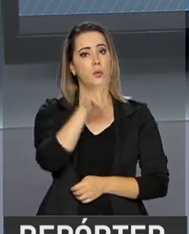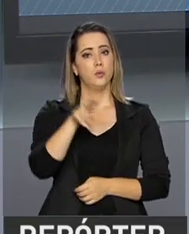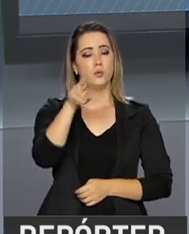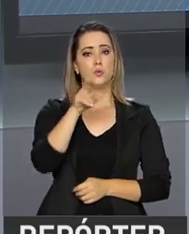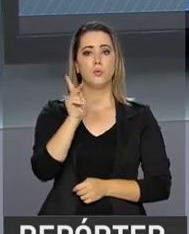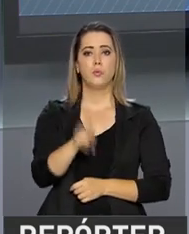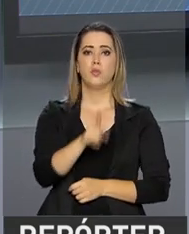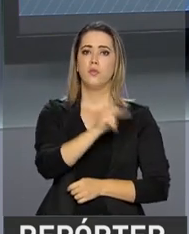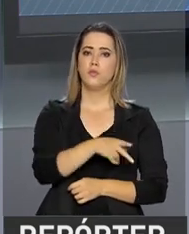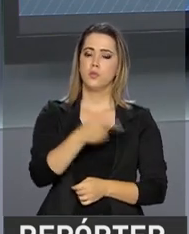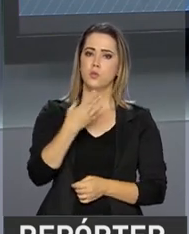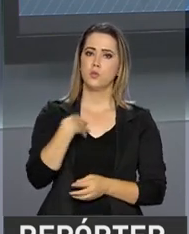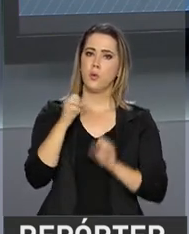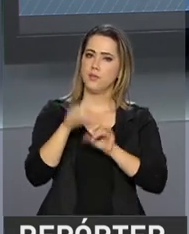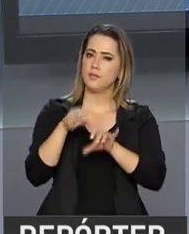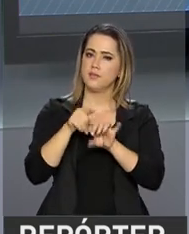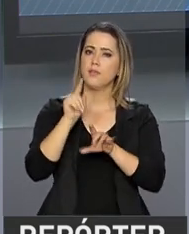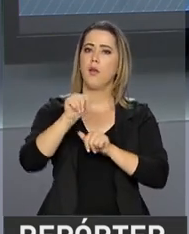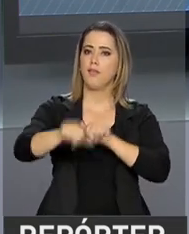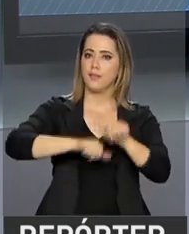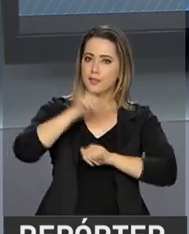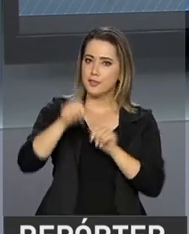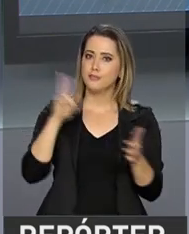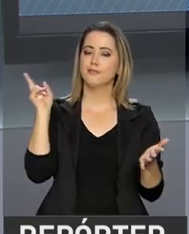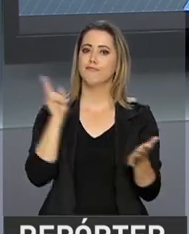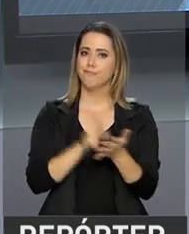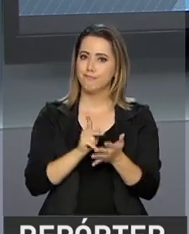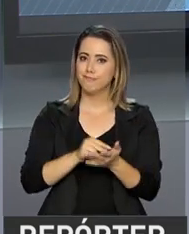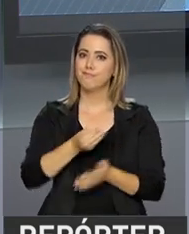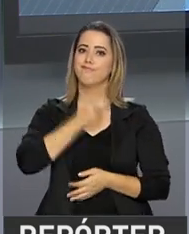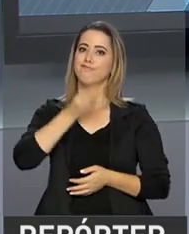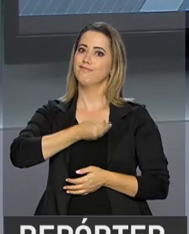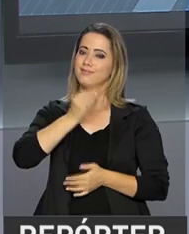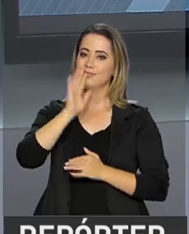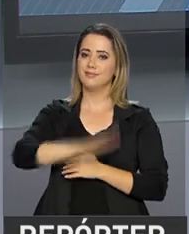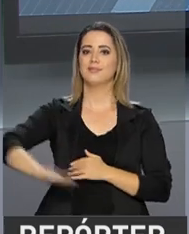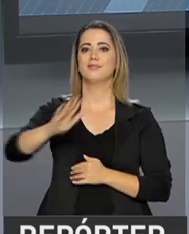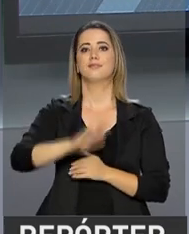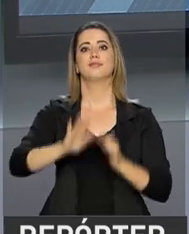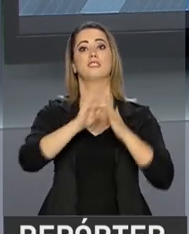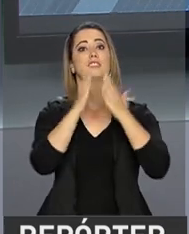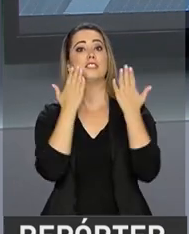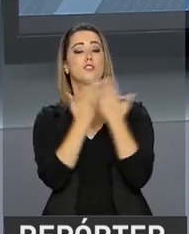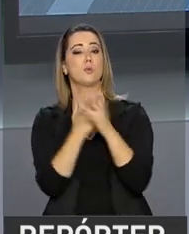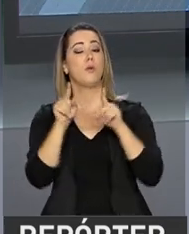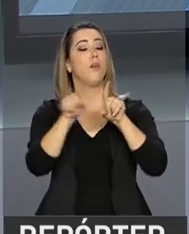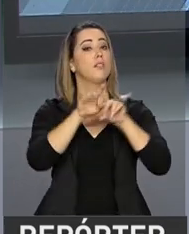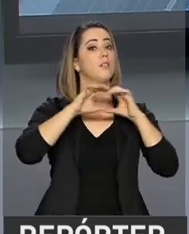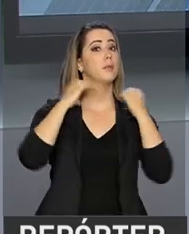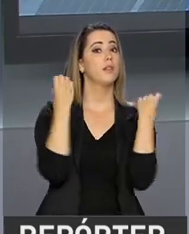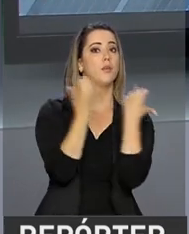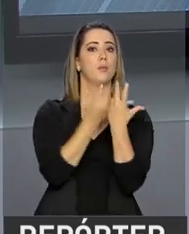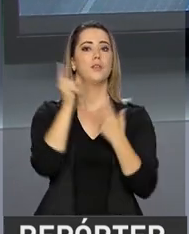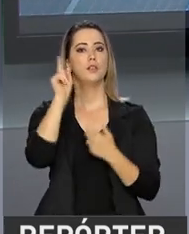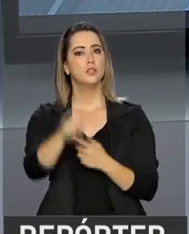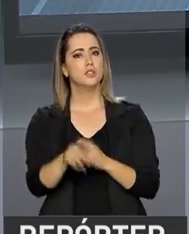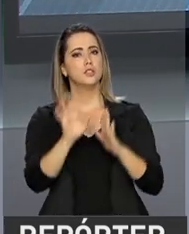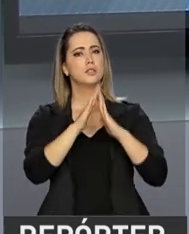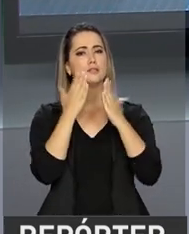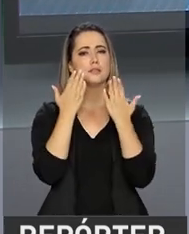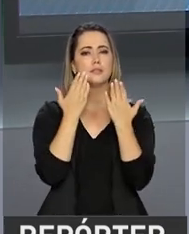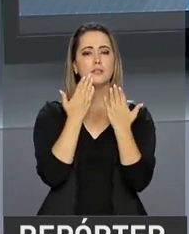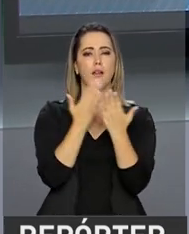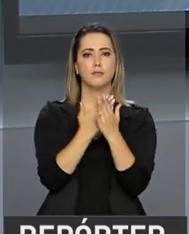transmitir conhecimento pode transformar a realidade de crianças da escola e até mesmo da comunidade é assim em uma